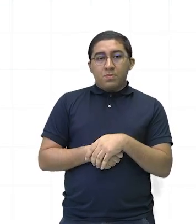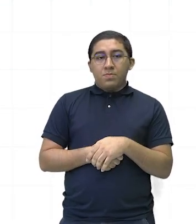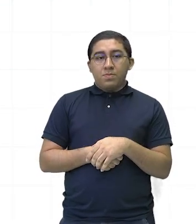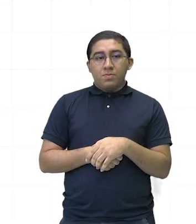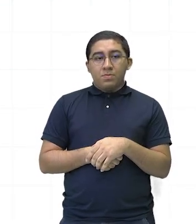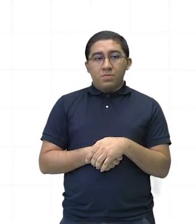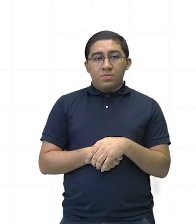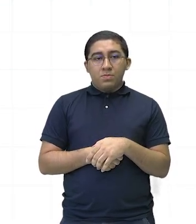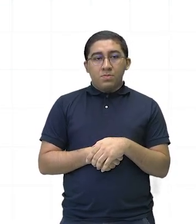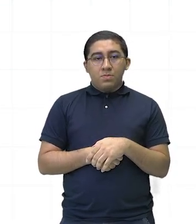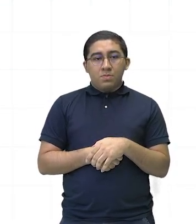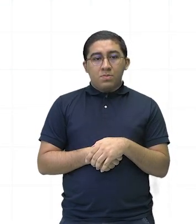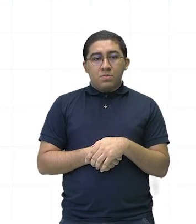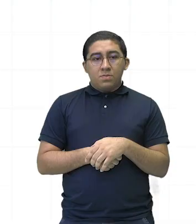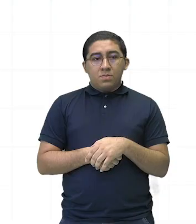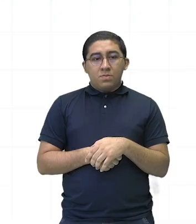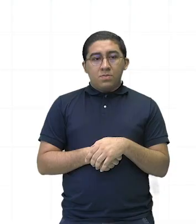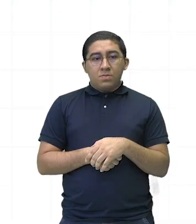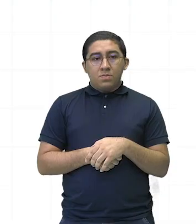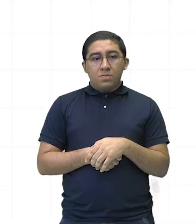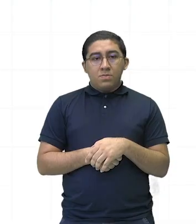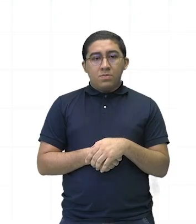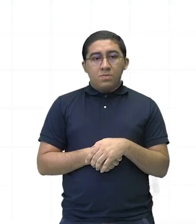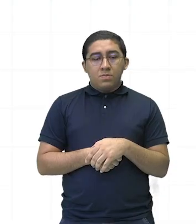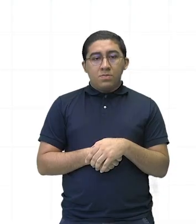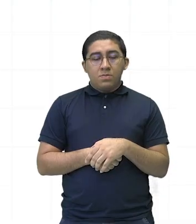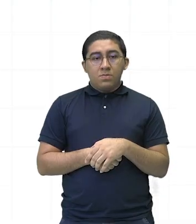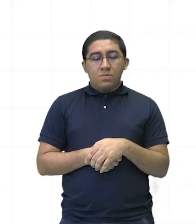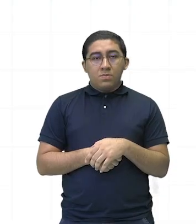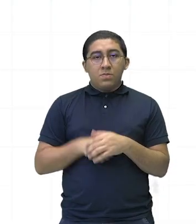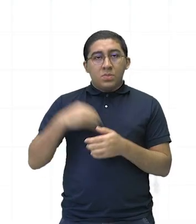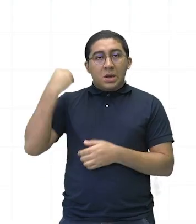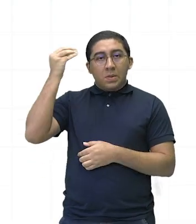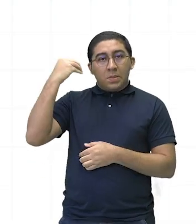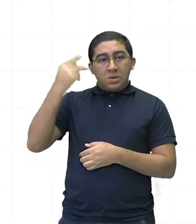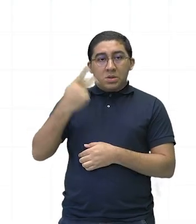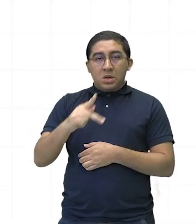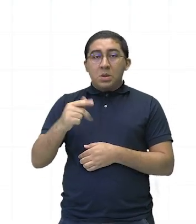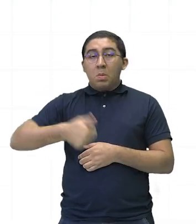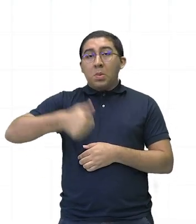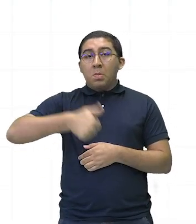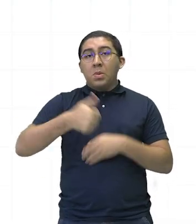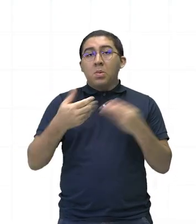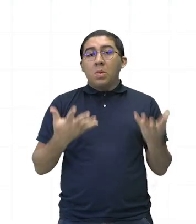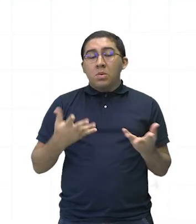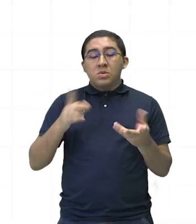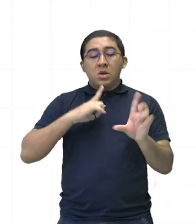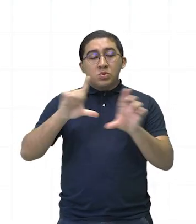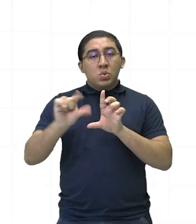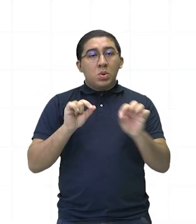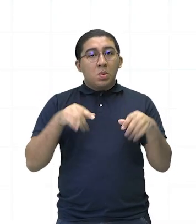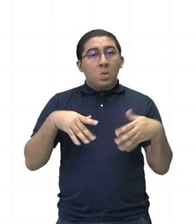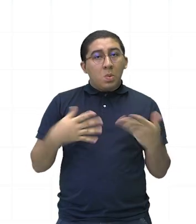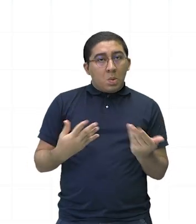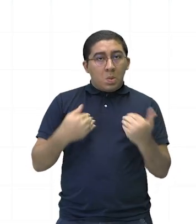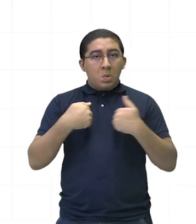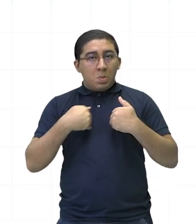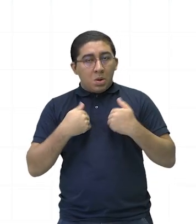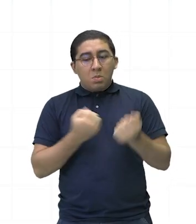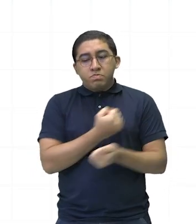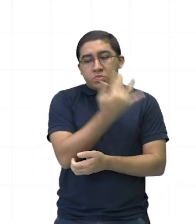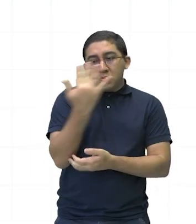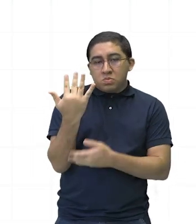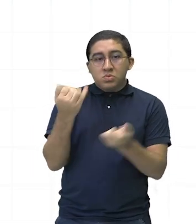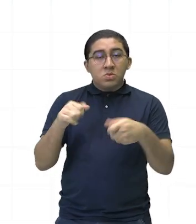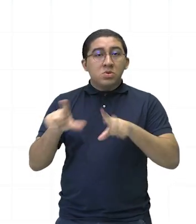Então, nesse experimento, o primeiro passo que Mendel deu foi escolher as plantas que ele iria trabalhar,